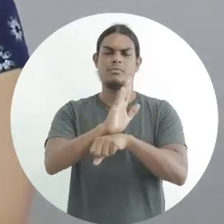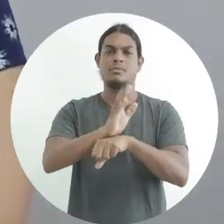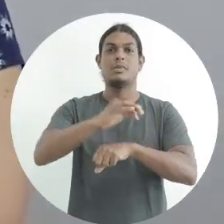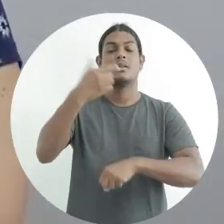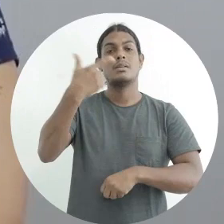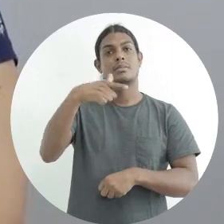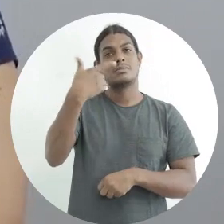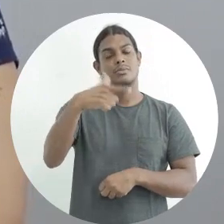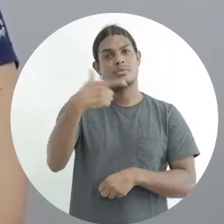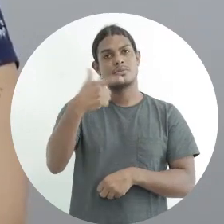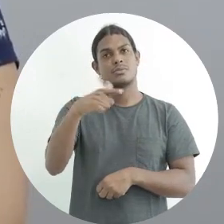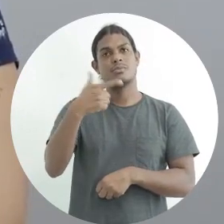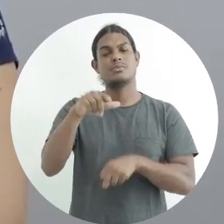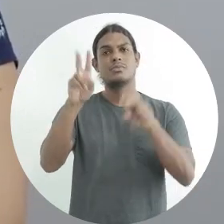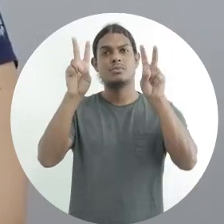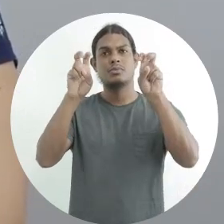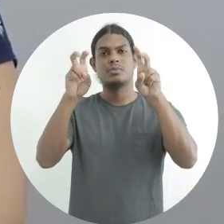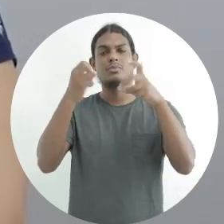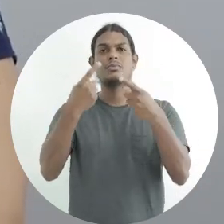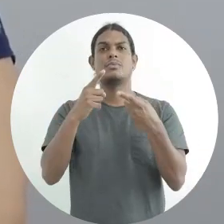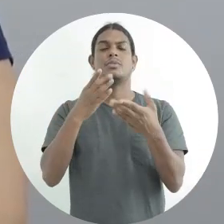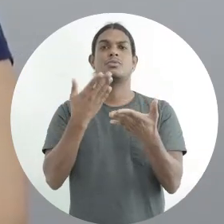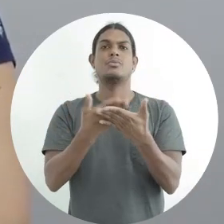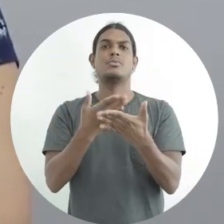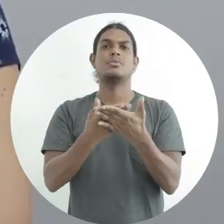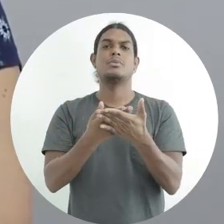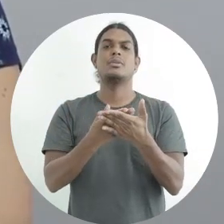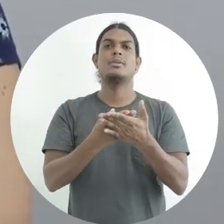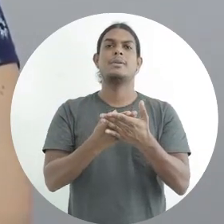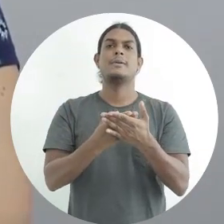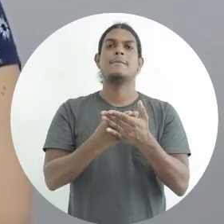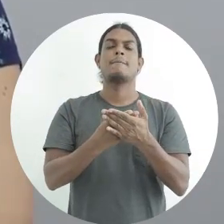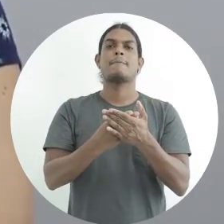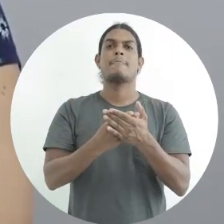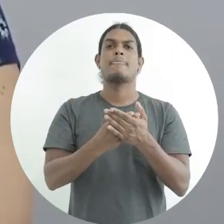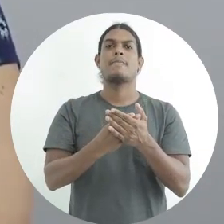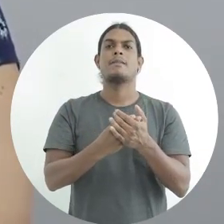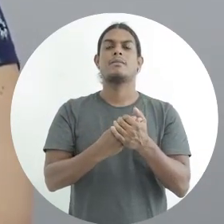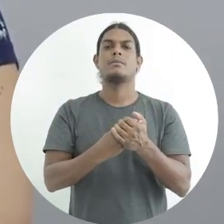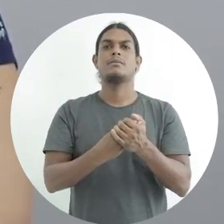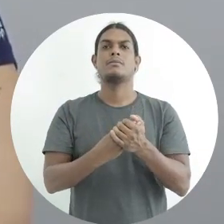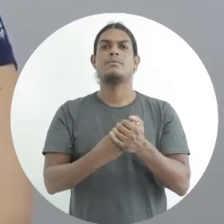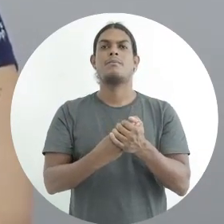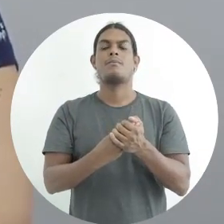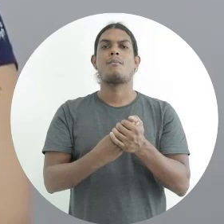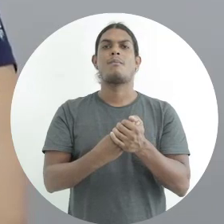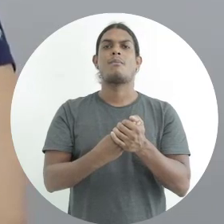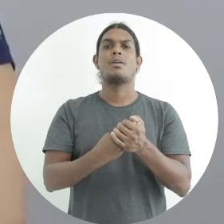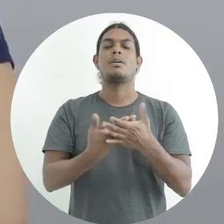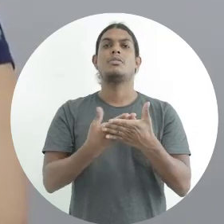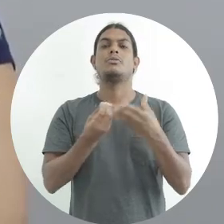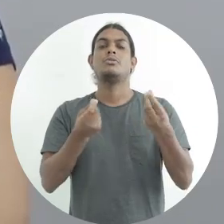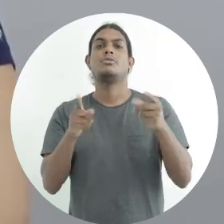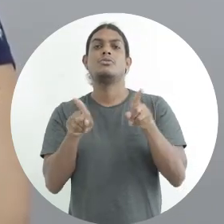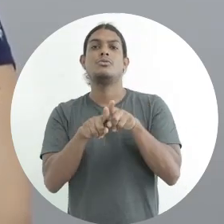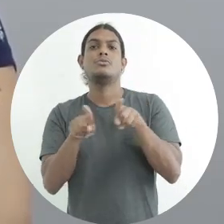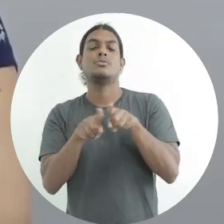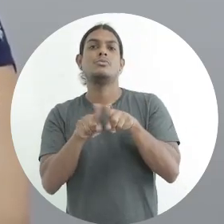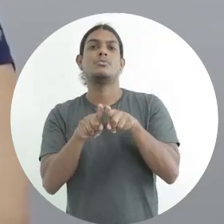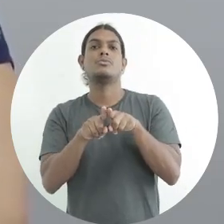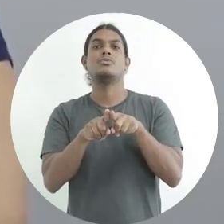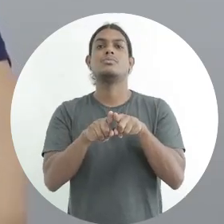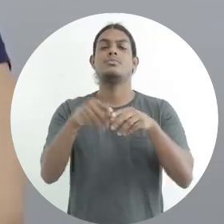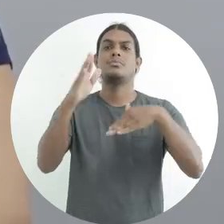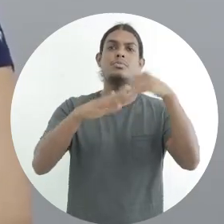competência, nós trataremos das operações cambiais. Nessa competência vão ter entrevistas com profissionais da área. Nós conseguimos fazer